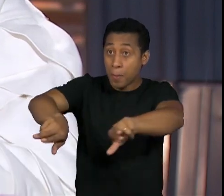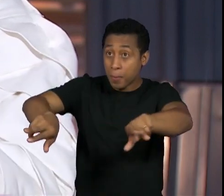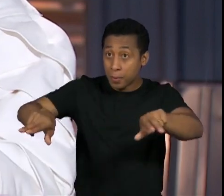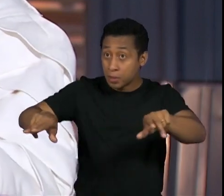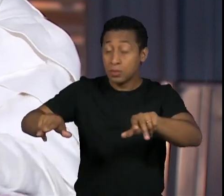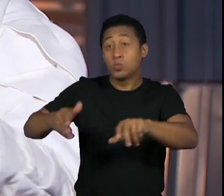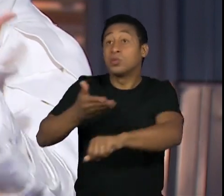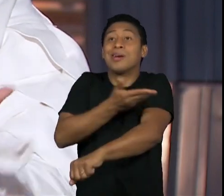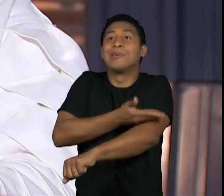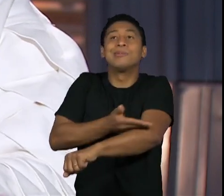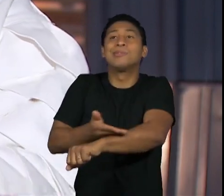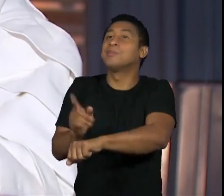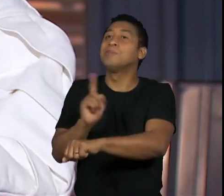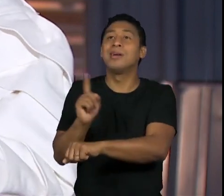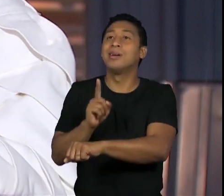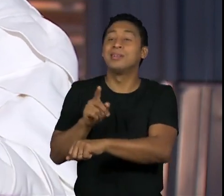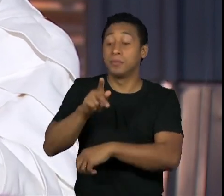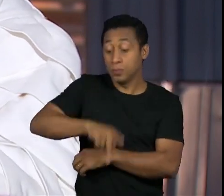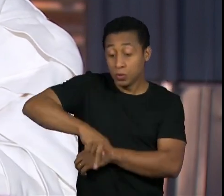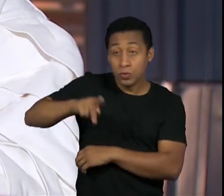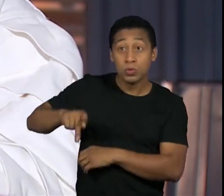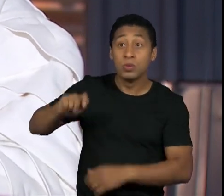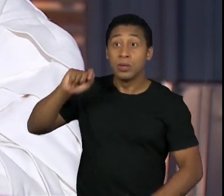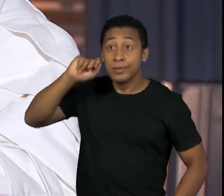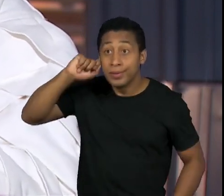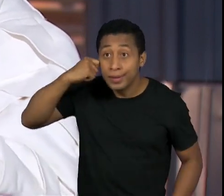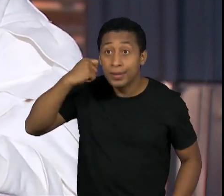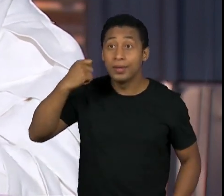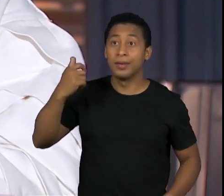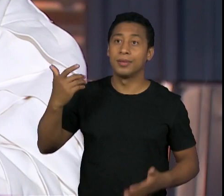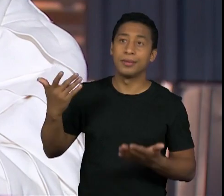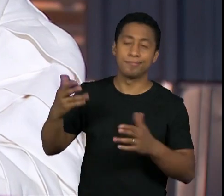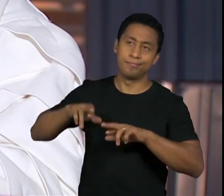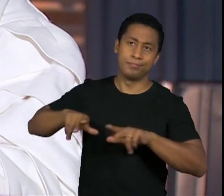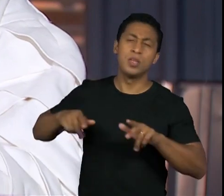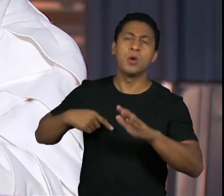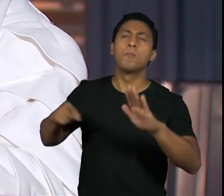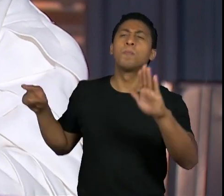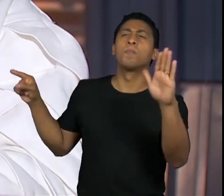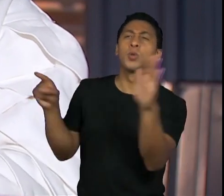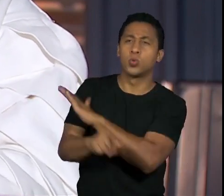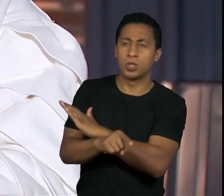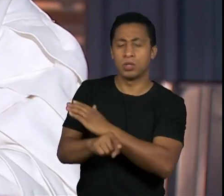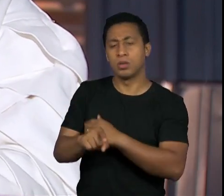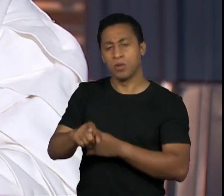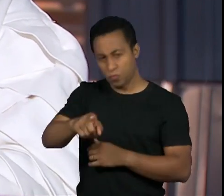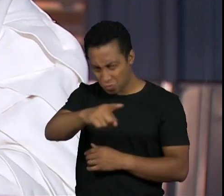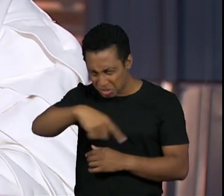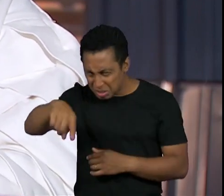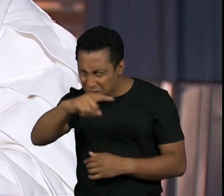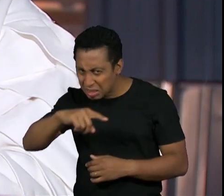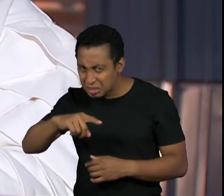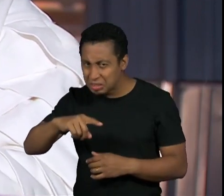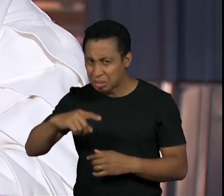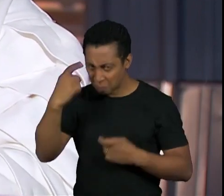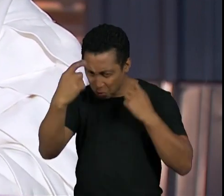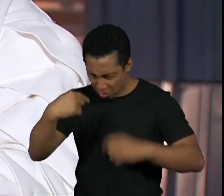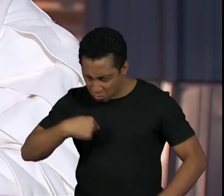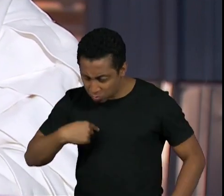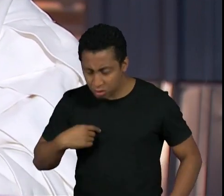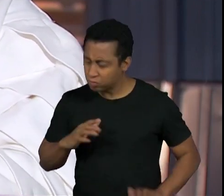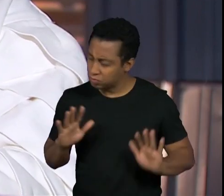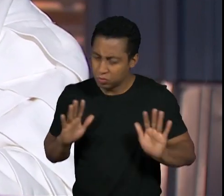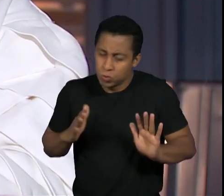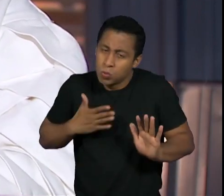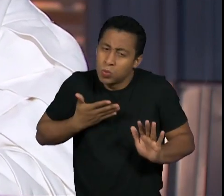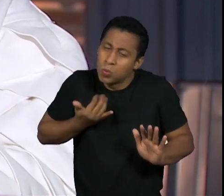uma professora negra e etc e tal. Gente, o que vocês pensam sobre mim é problema de vocês. Sim. O problema que eu tenho que